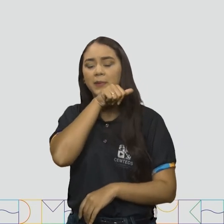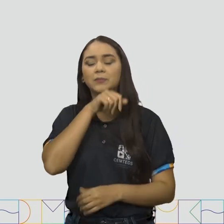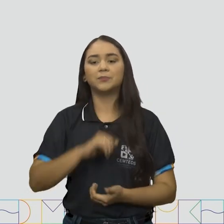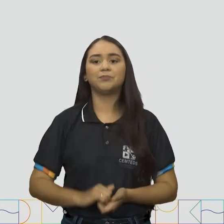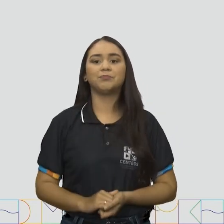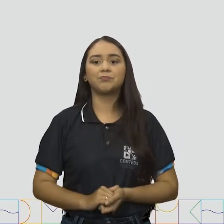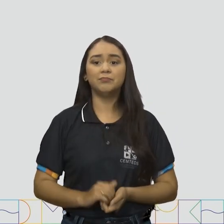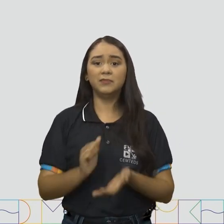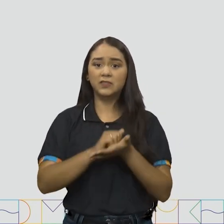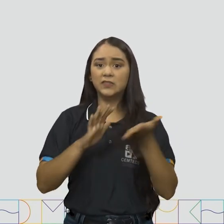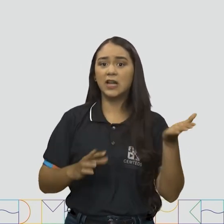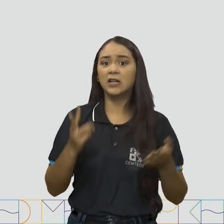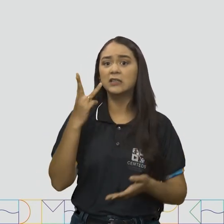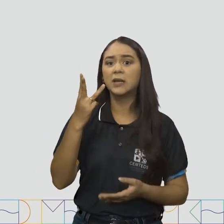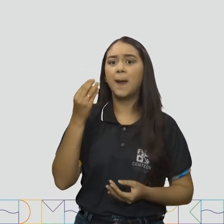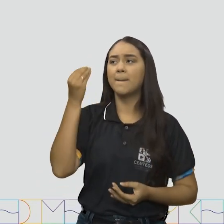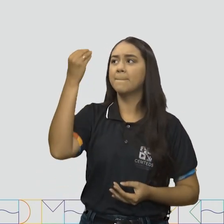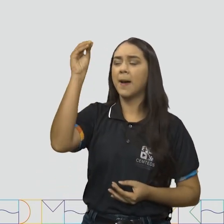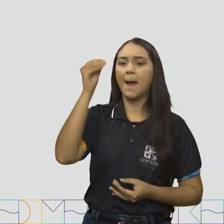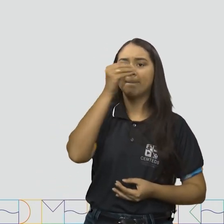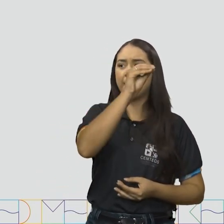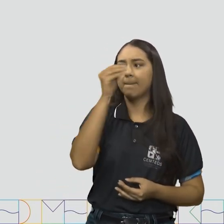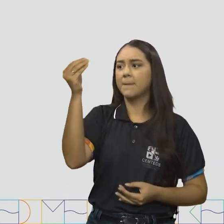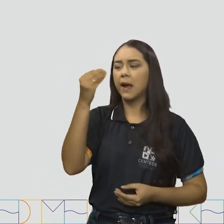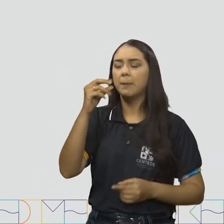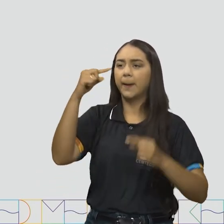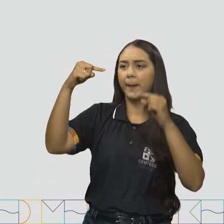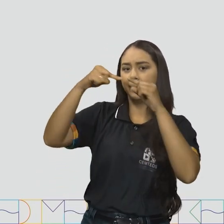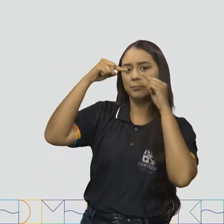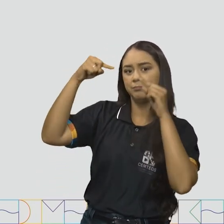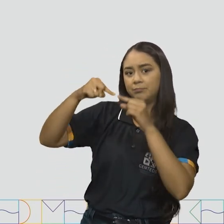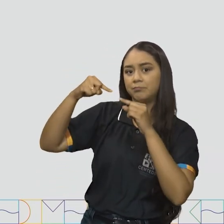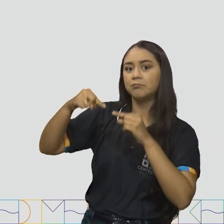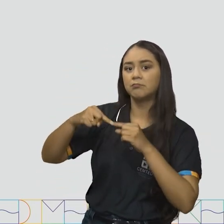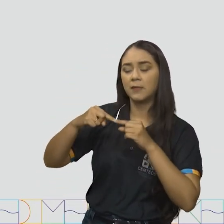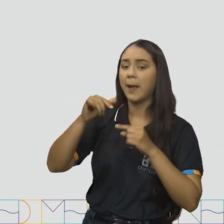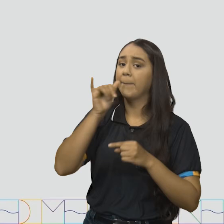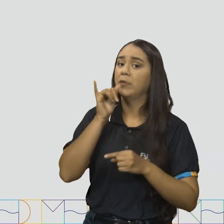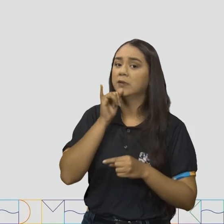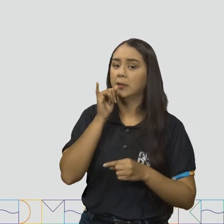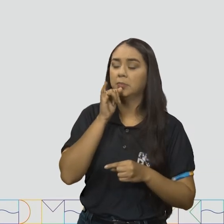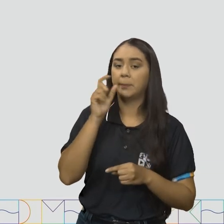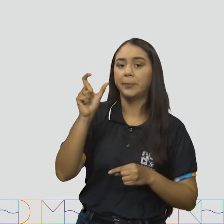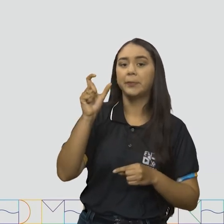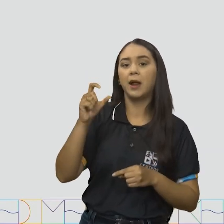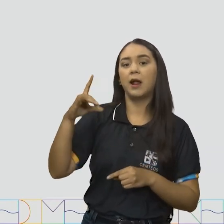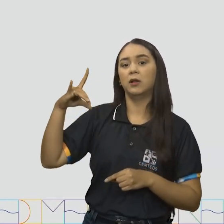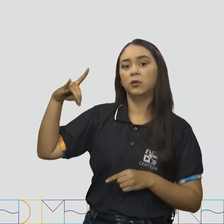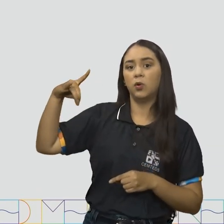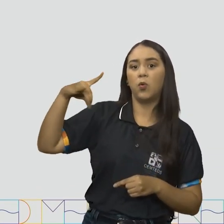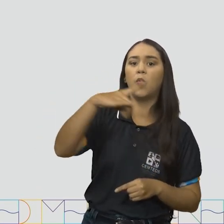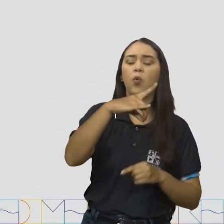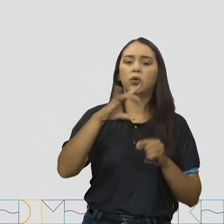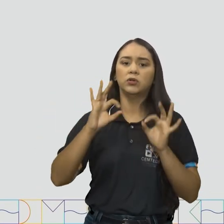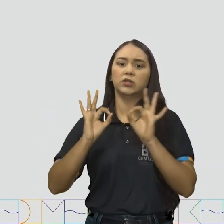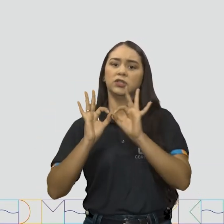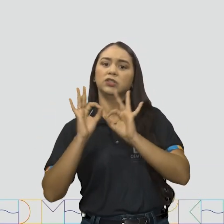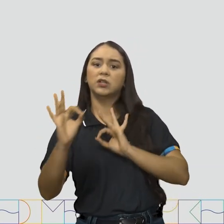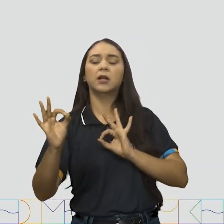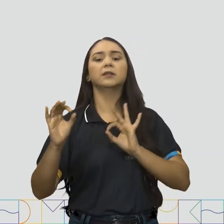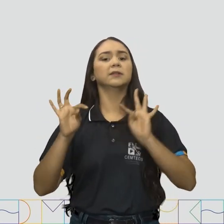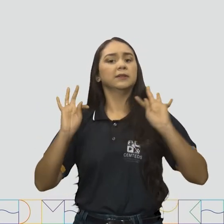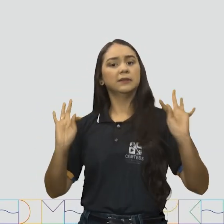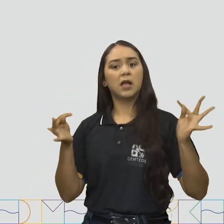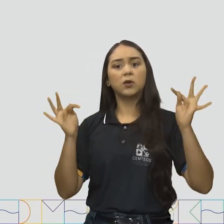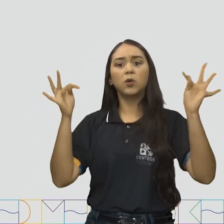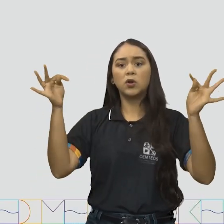3. Complete o texto abaixo com as palavras em destaque. Você vai usar ou drone, ou distância, ou